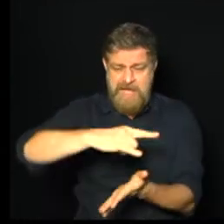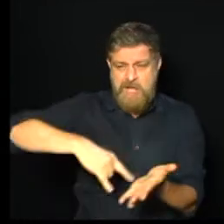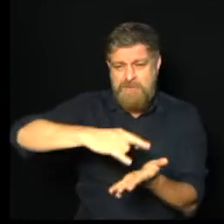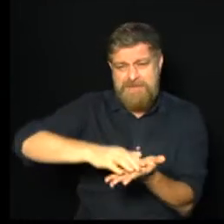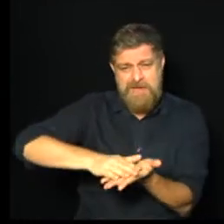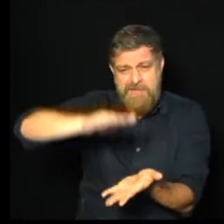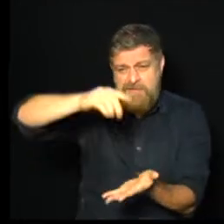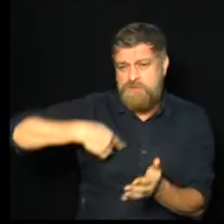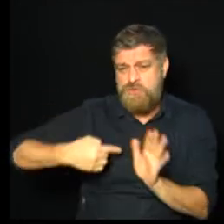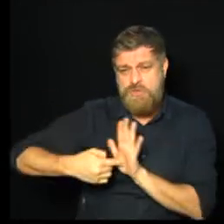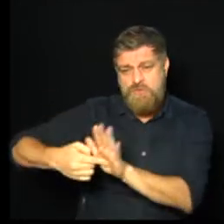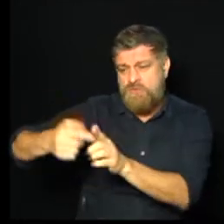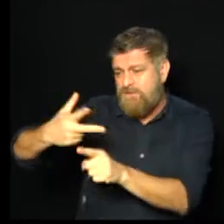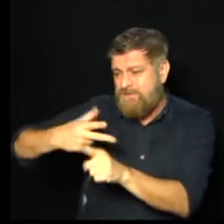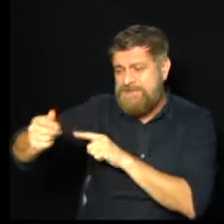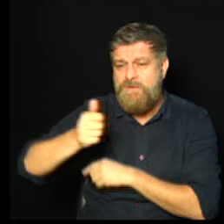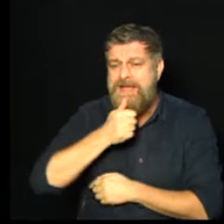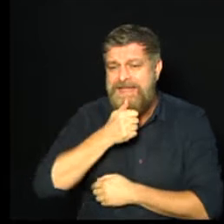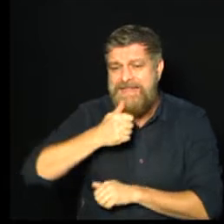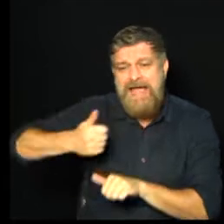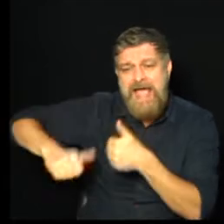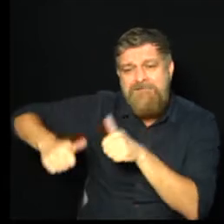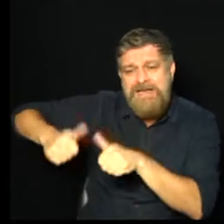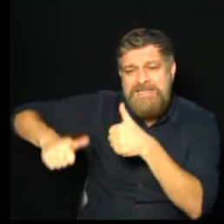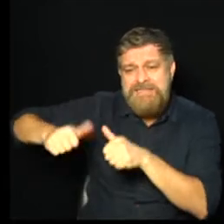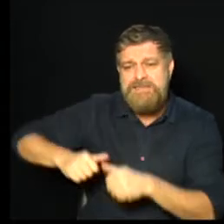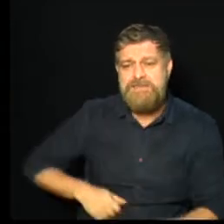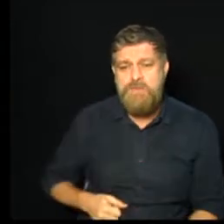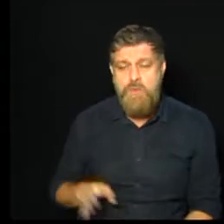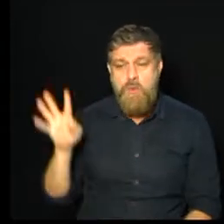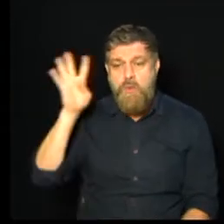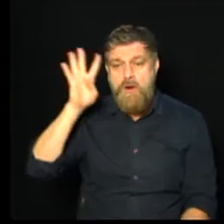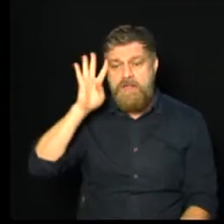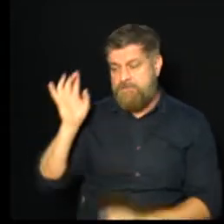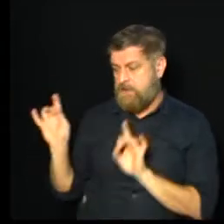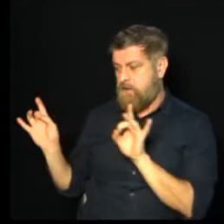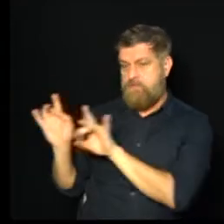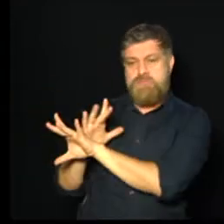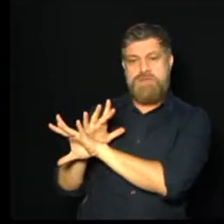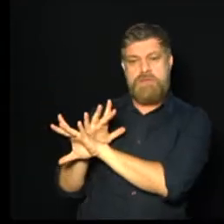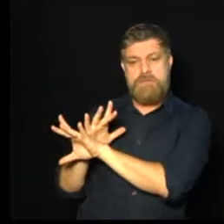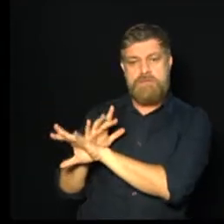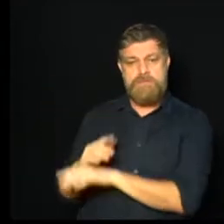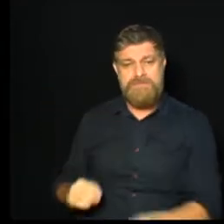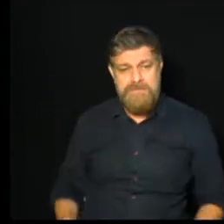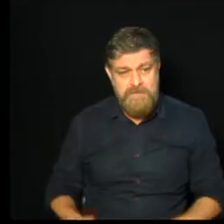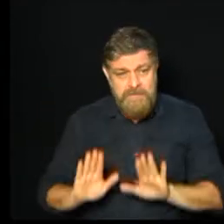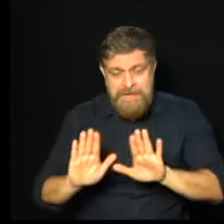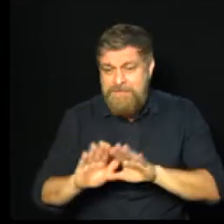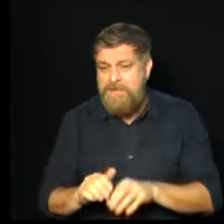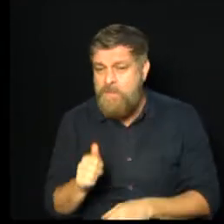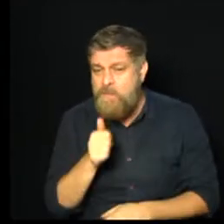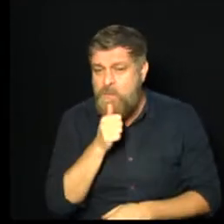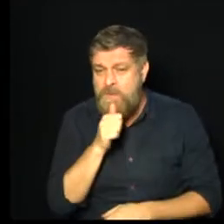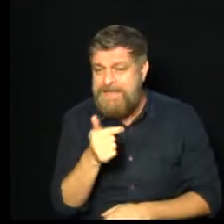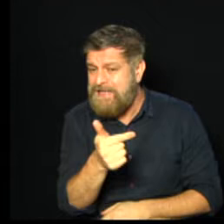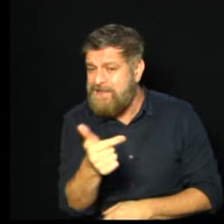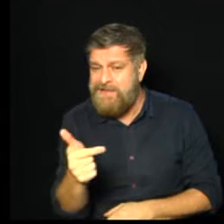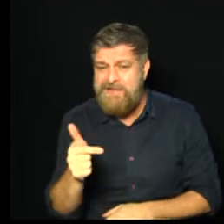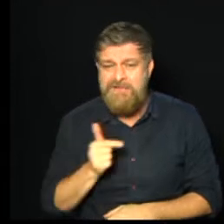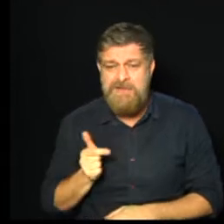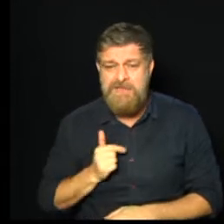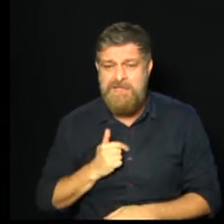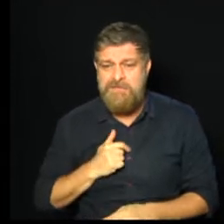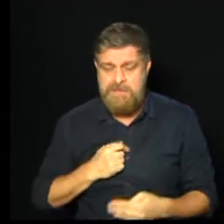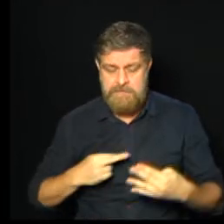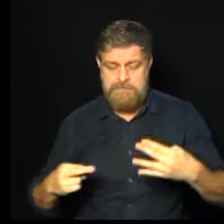o vencedor porque não deu tempo de avaliar. O certame terminou na quarta-feira passada, mas não houve nenhuma interposição de recurso